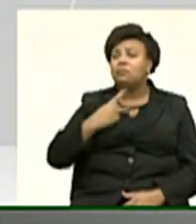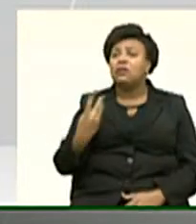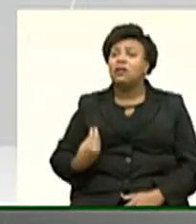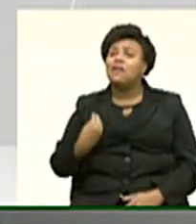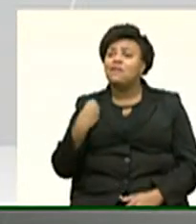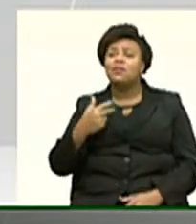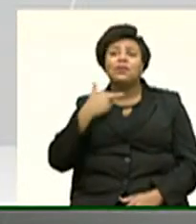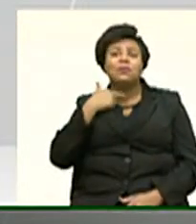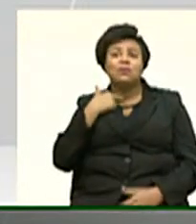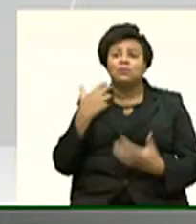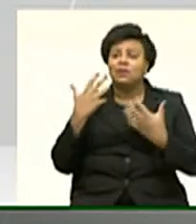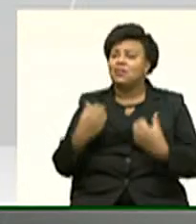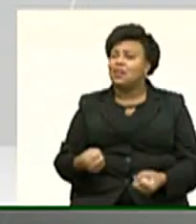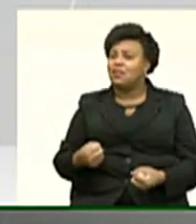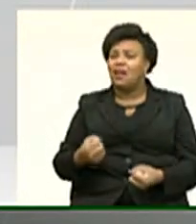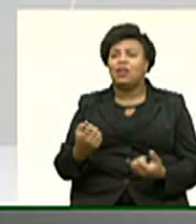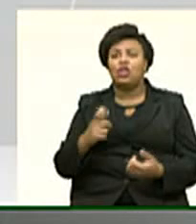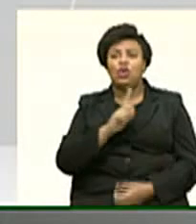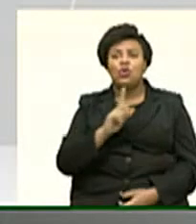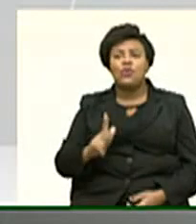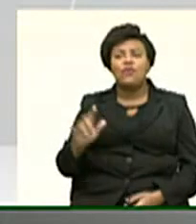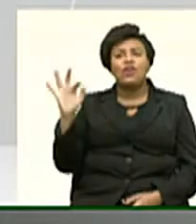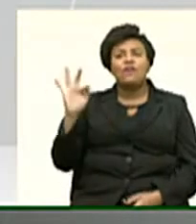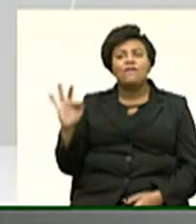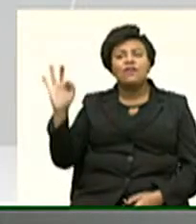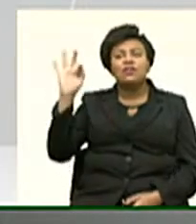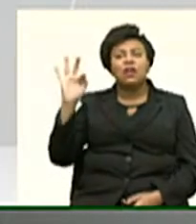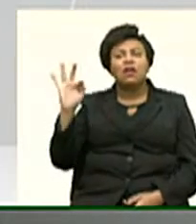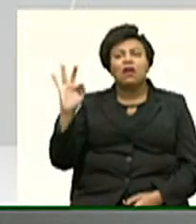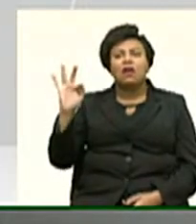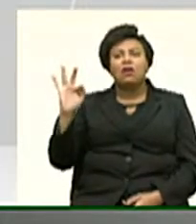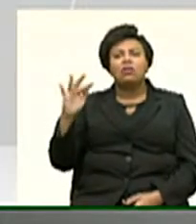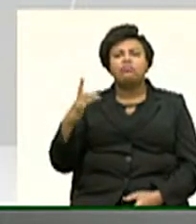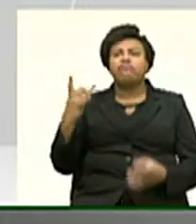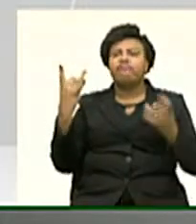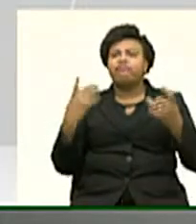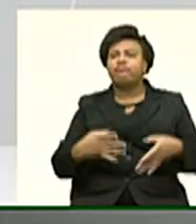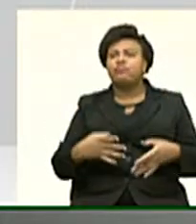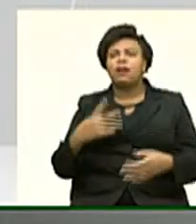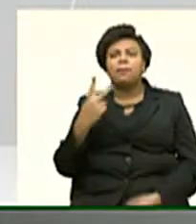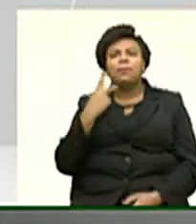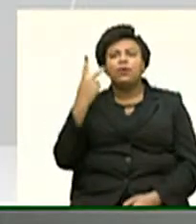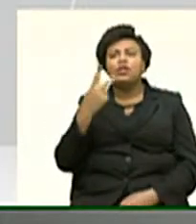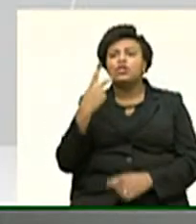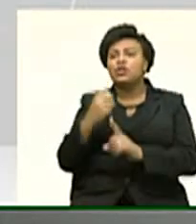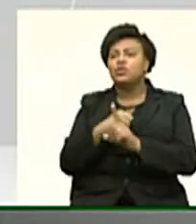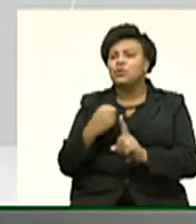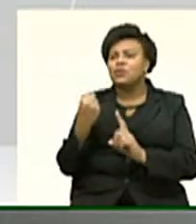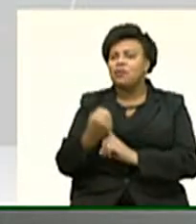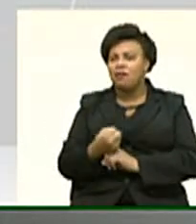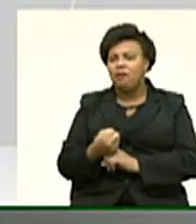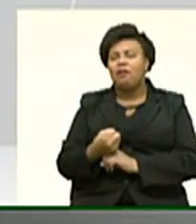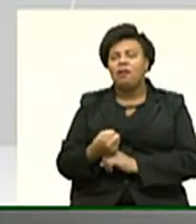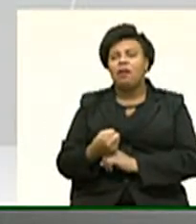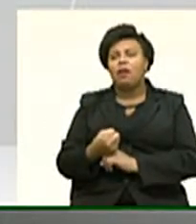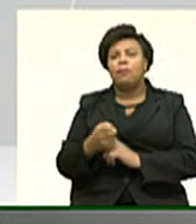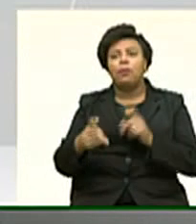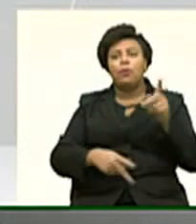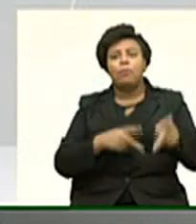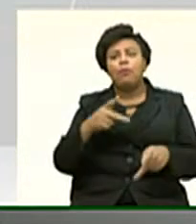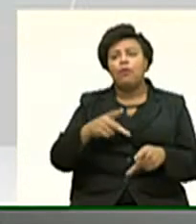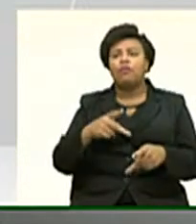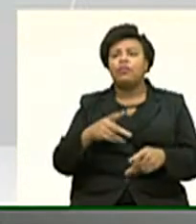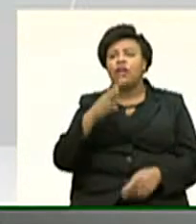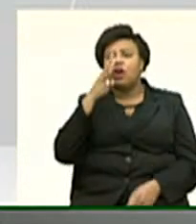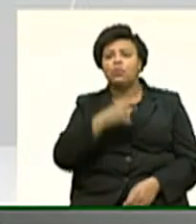inadmissível. O que é inadmissível é um governo federal abdicar das políticas sociais, abandonar a política social para o povo e